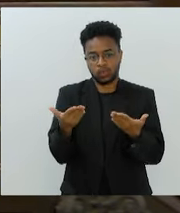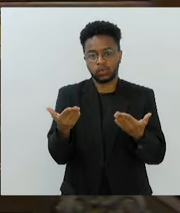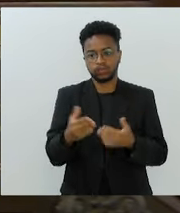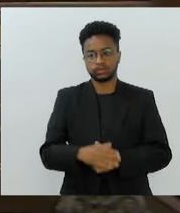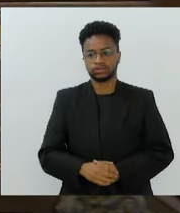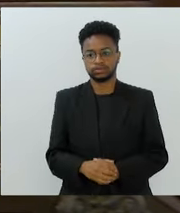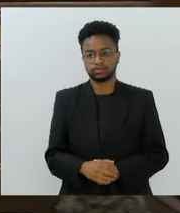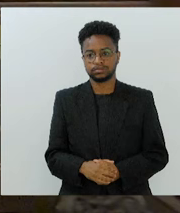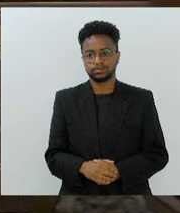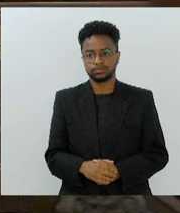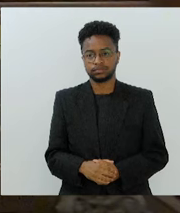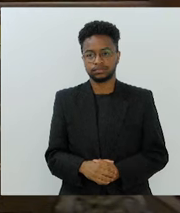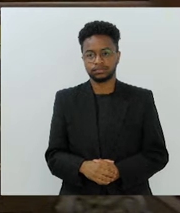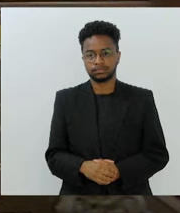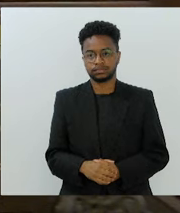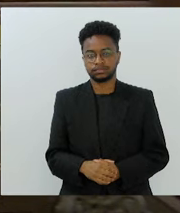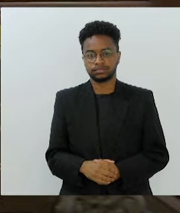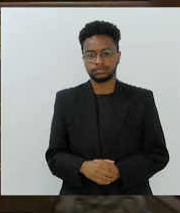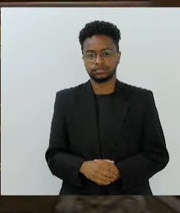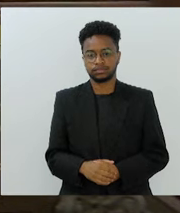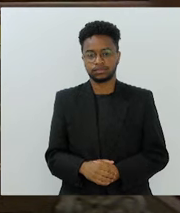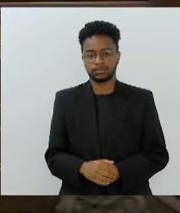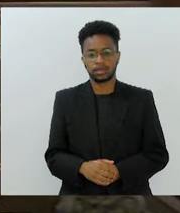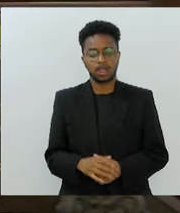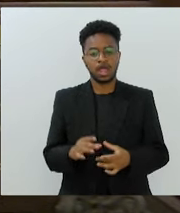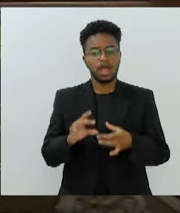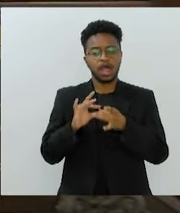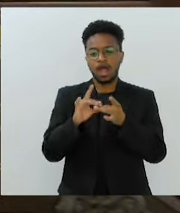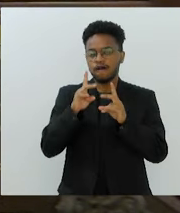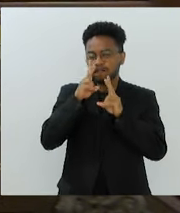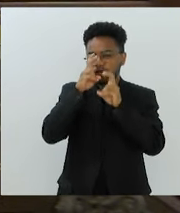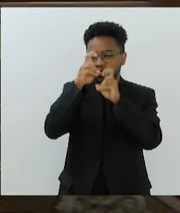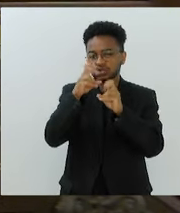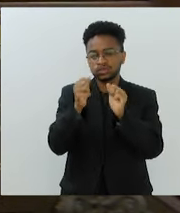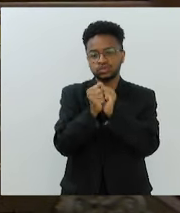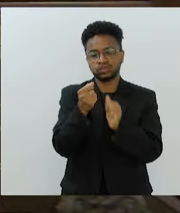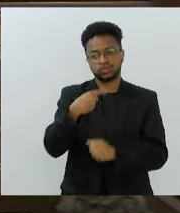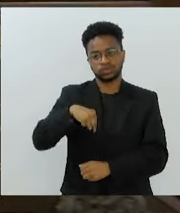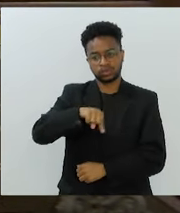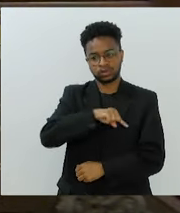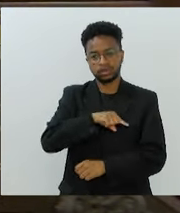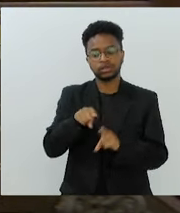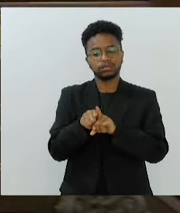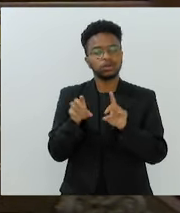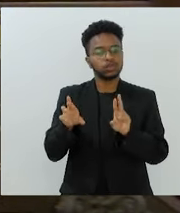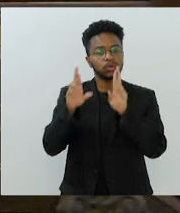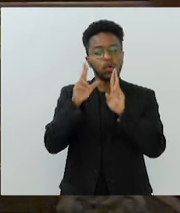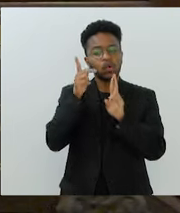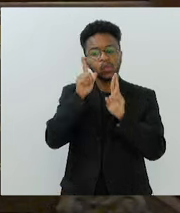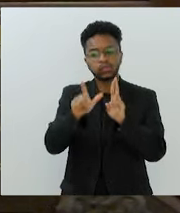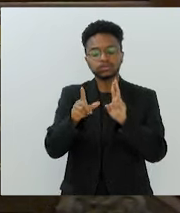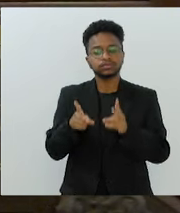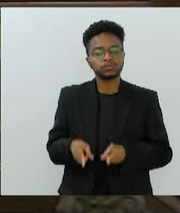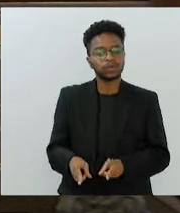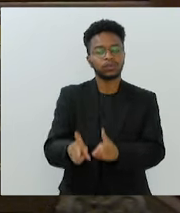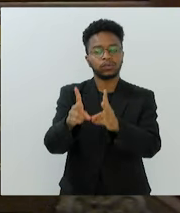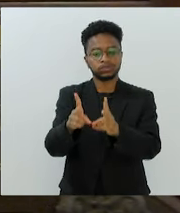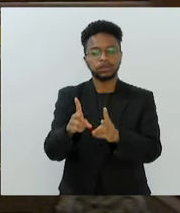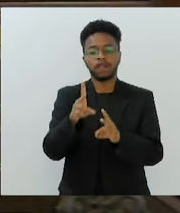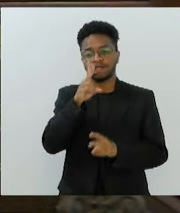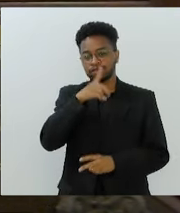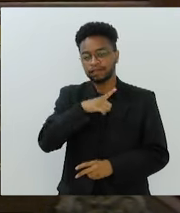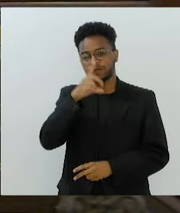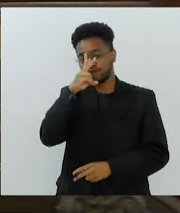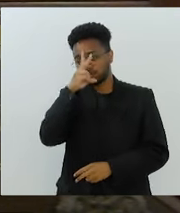dia. Que a força esteja com todos nós e possamos seguir em frente com força, coragem